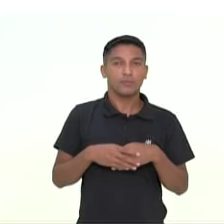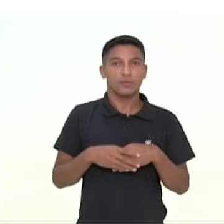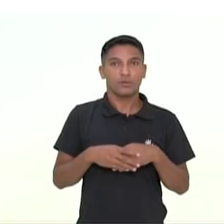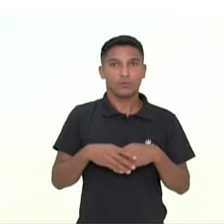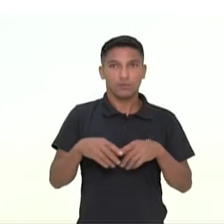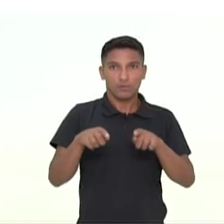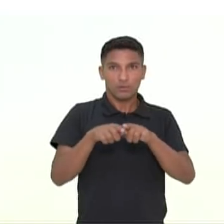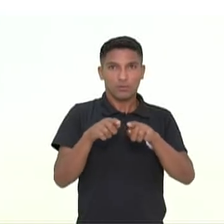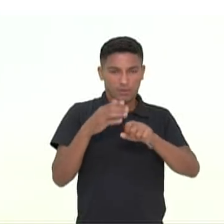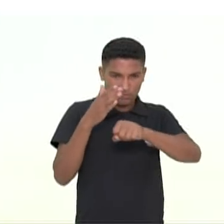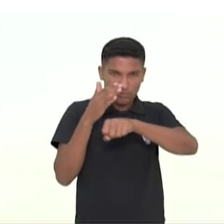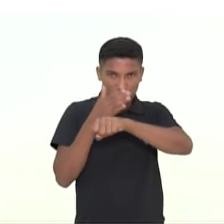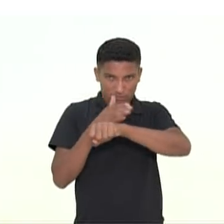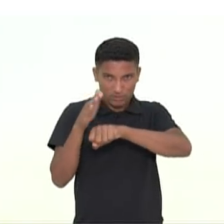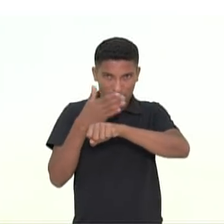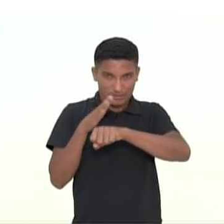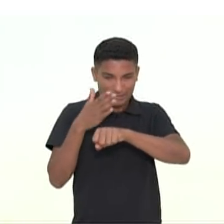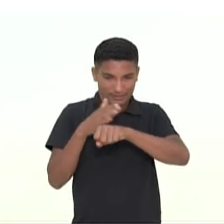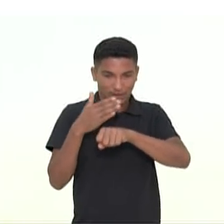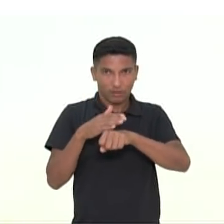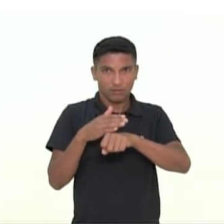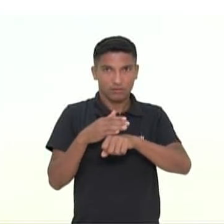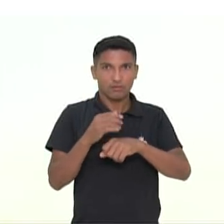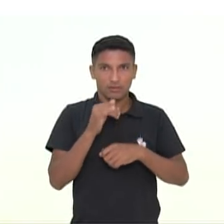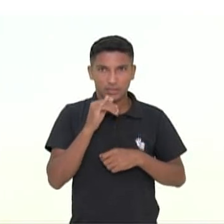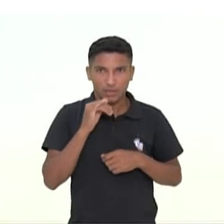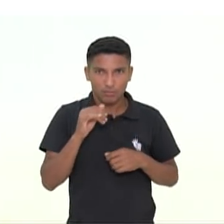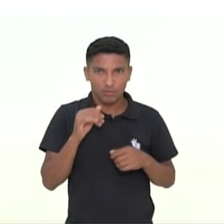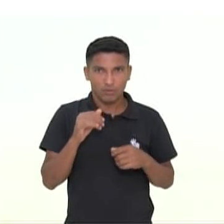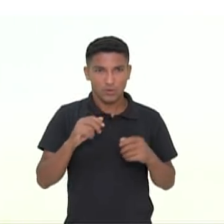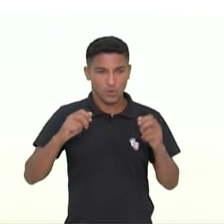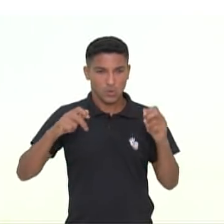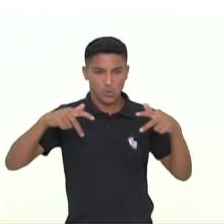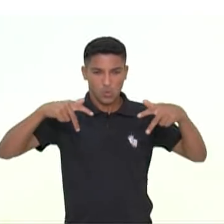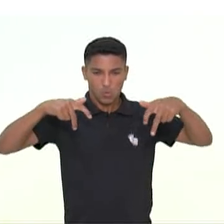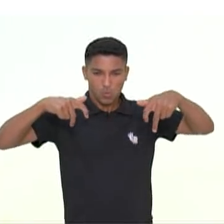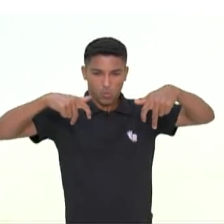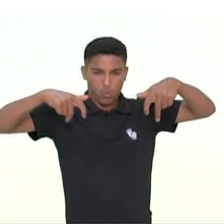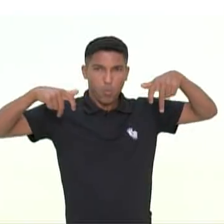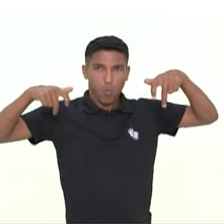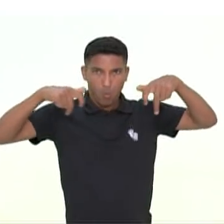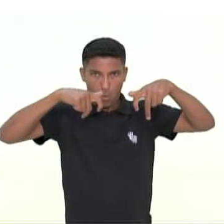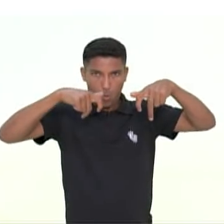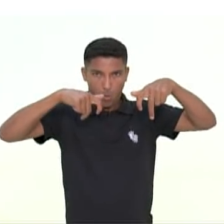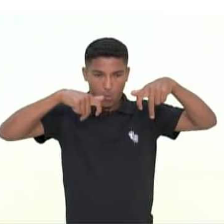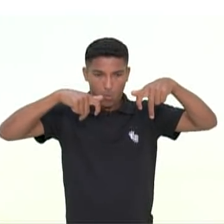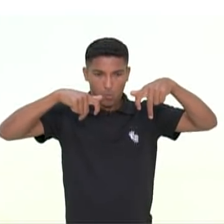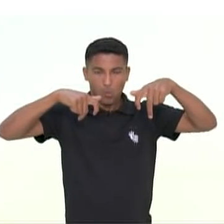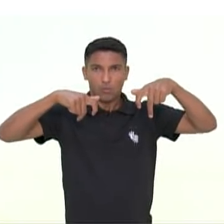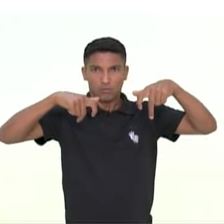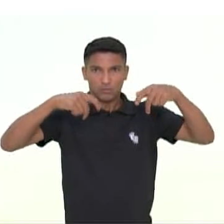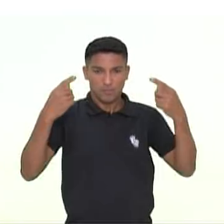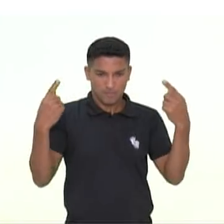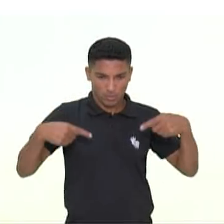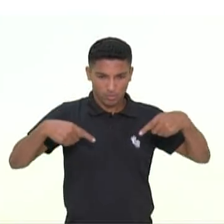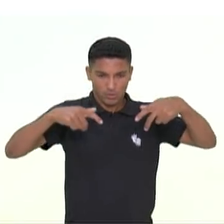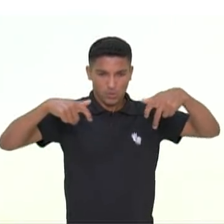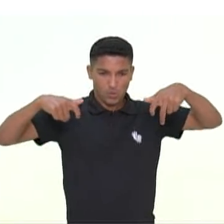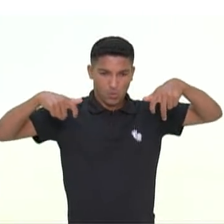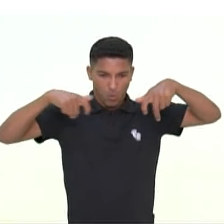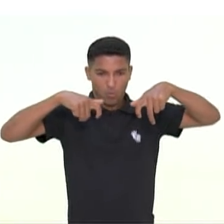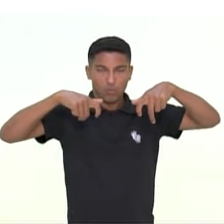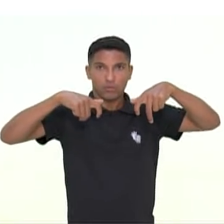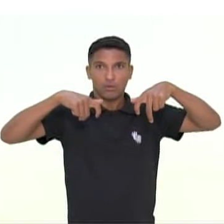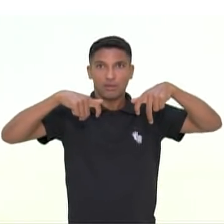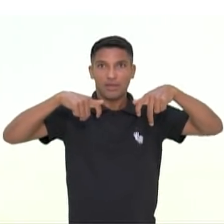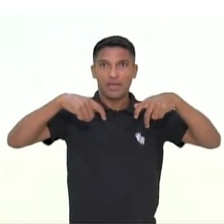recepção e anulação de ataques, não no gesto de atacar por iniciativa própria. Então, olha que